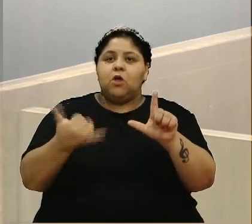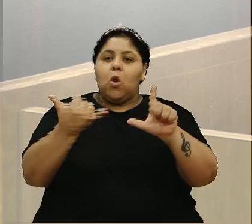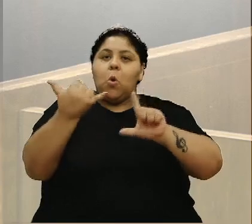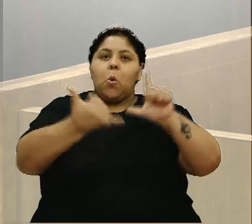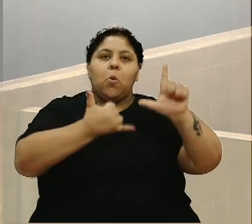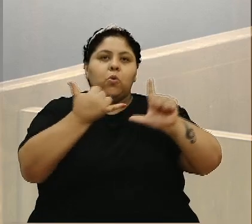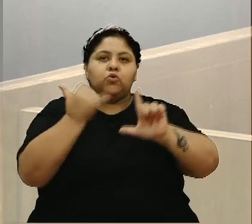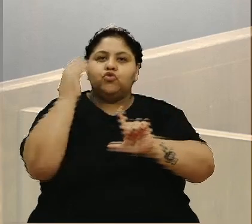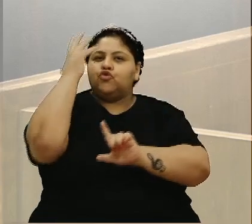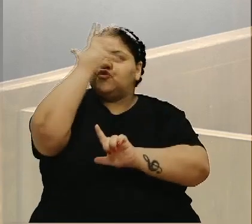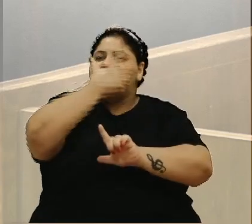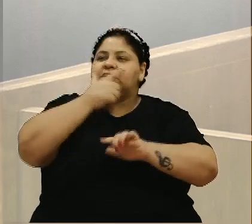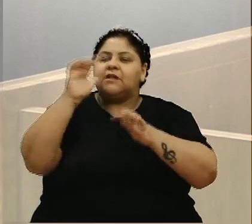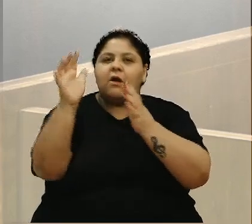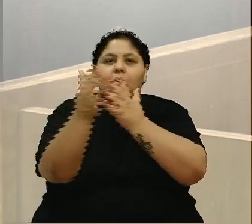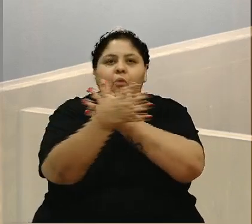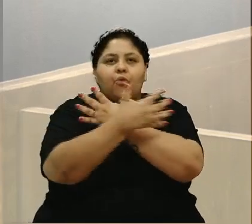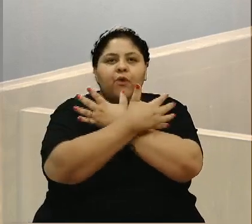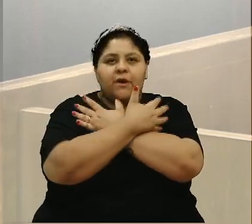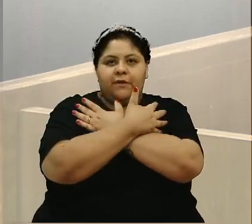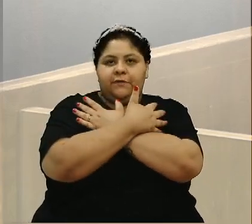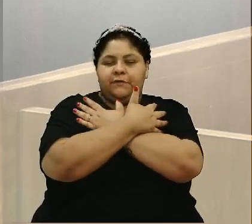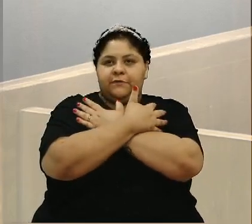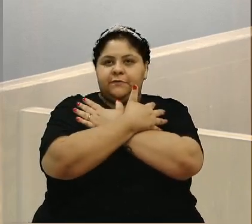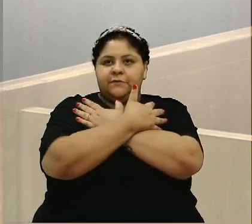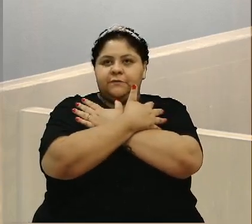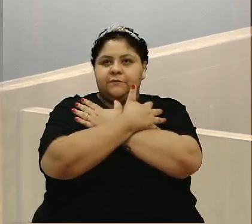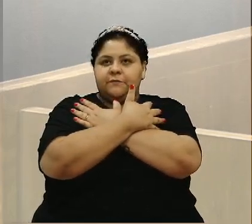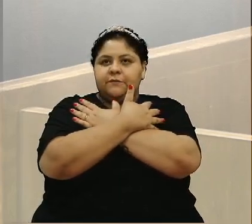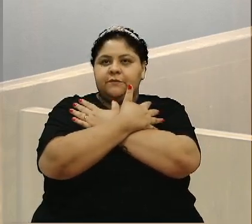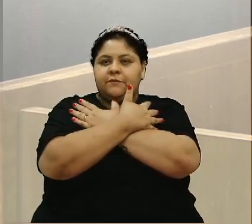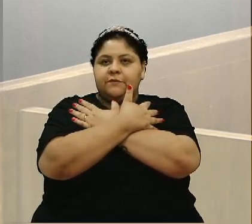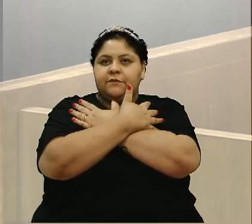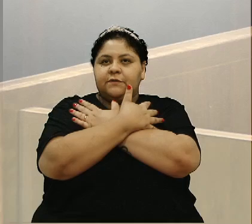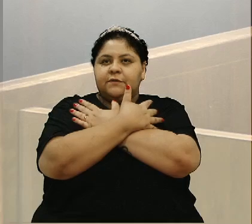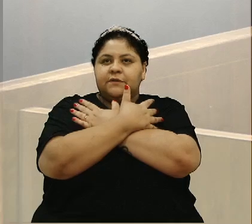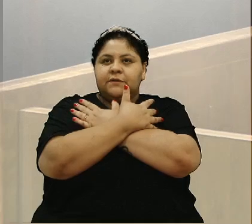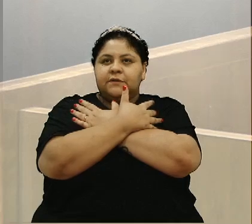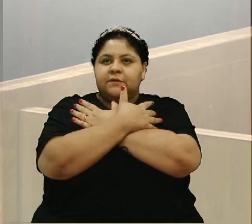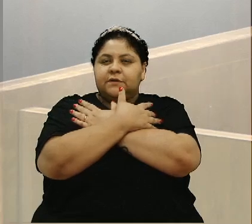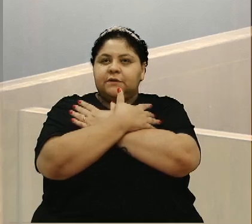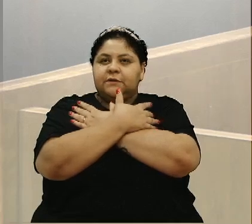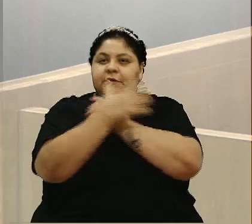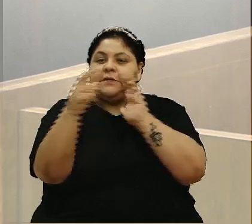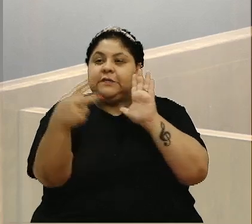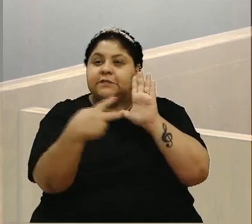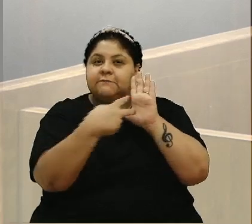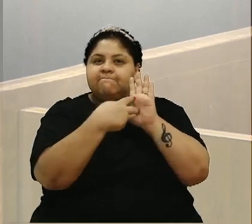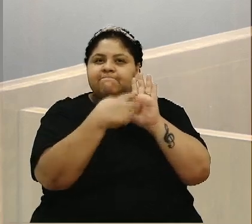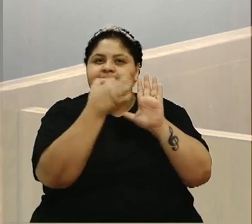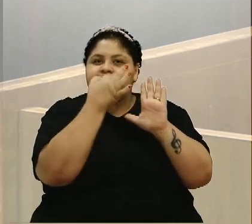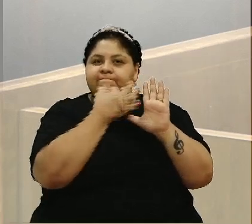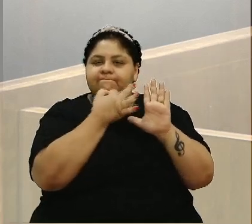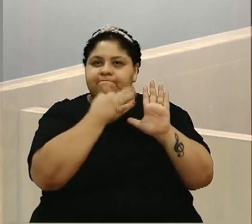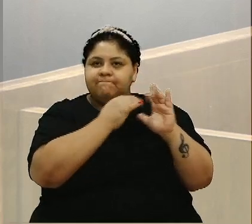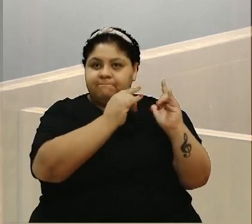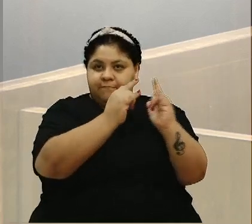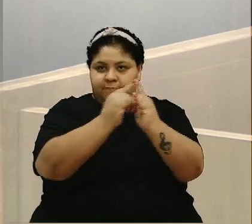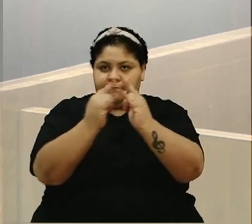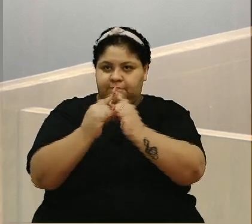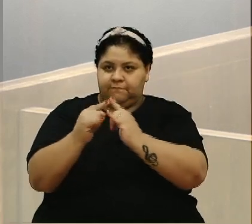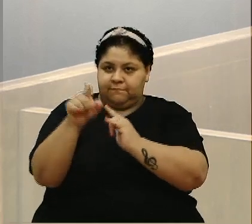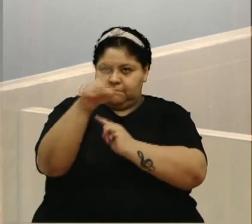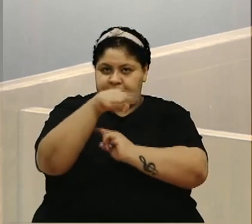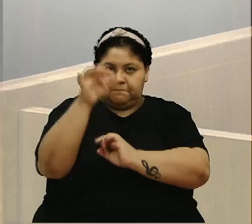lindo, acolhedor e que envolve Caxias. O Instituto Quindim, para ter